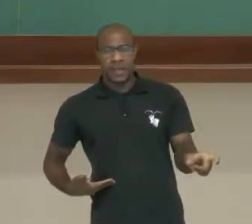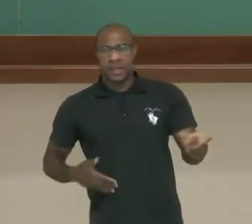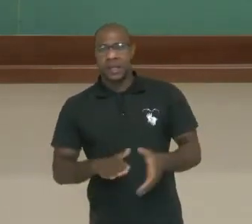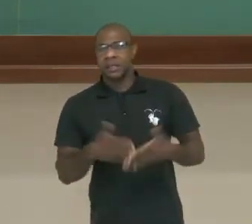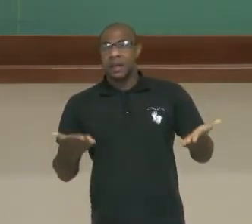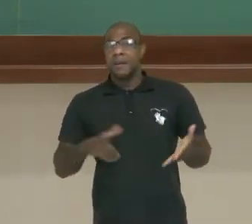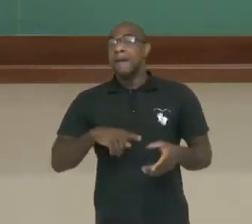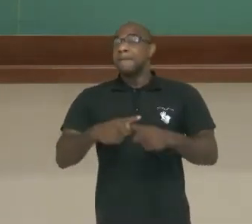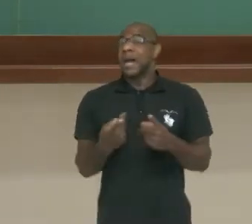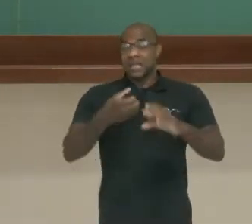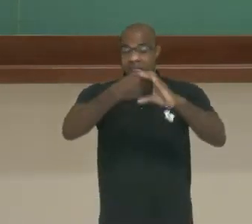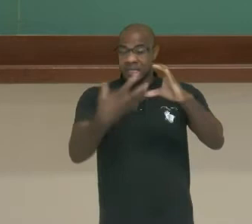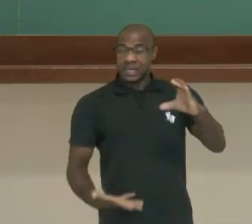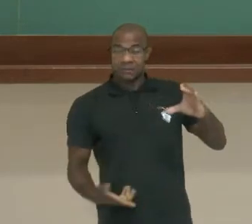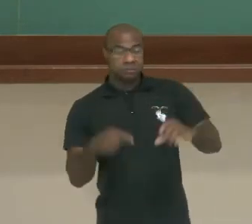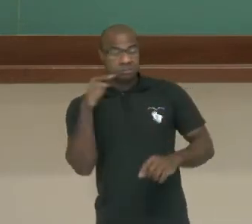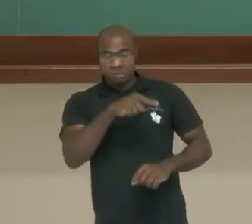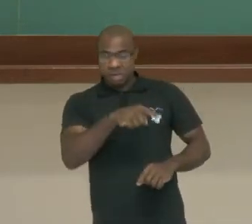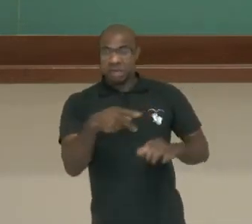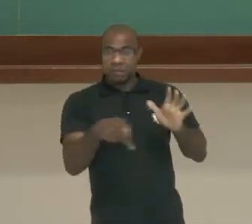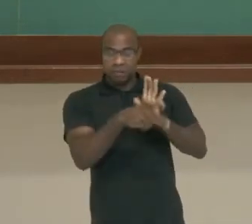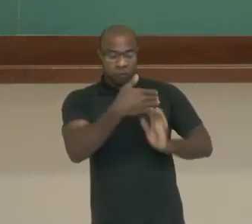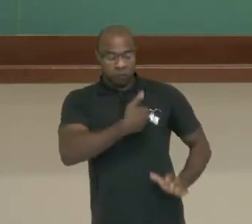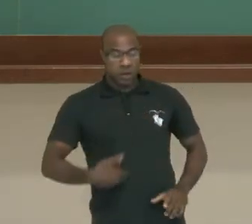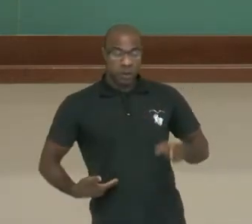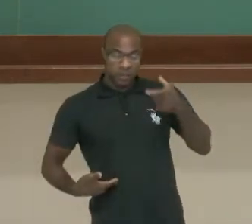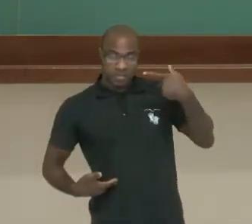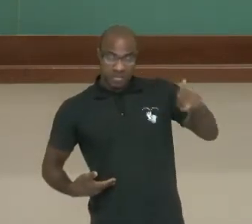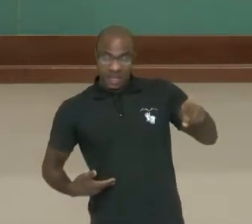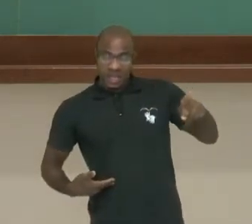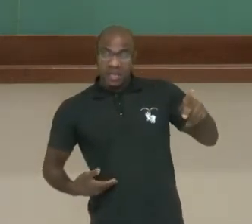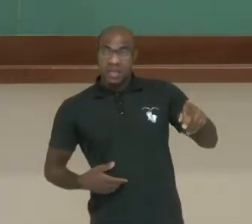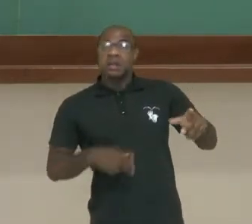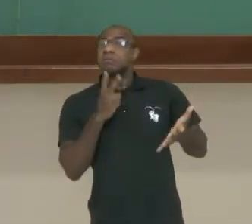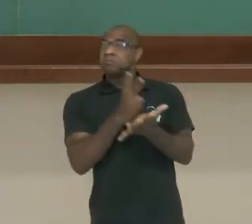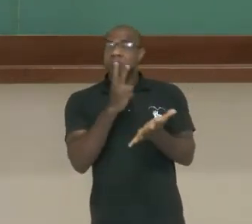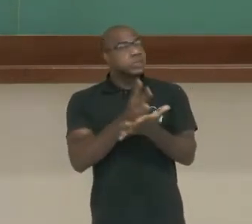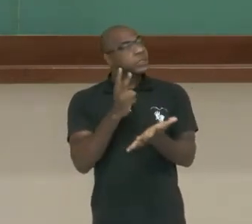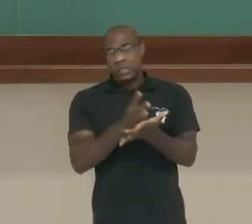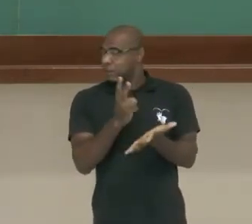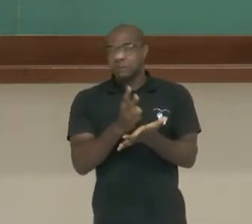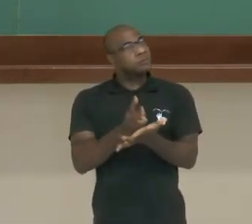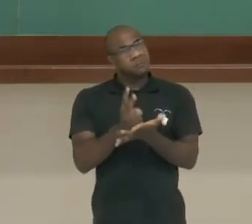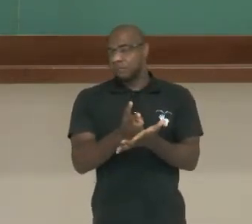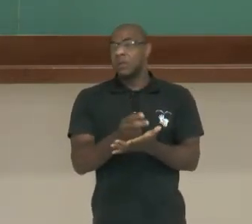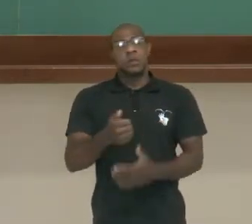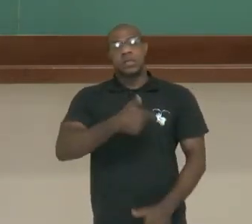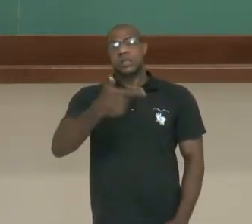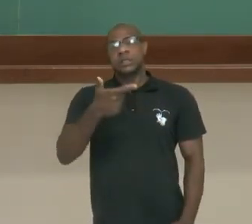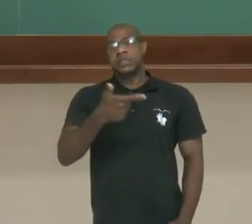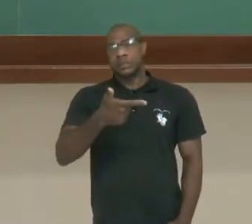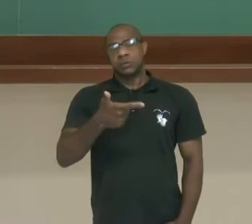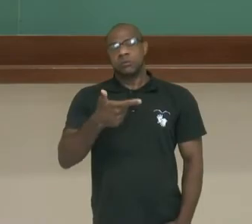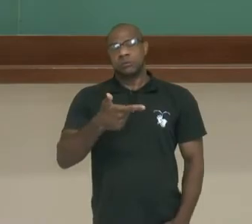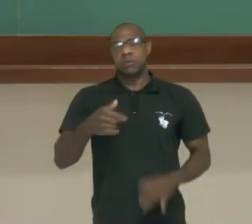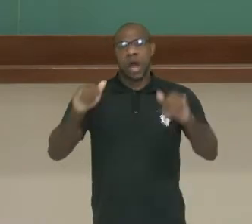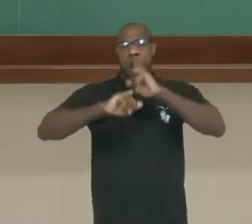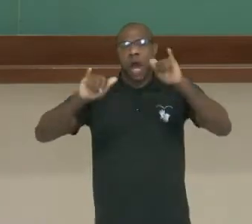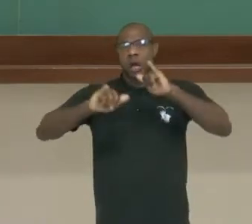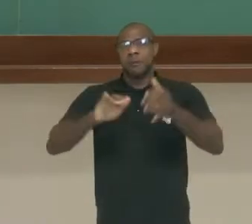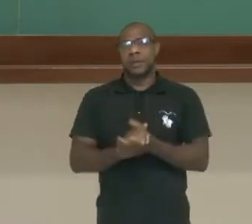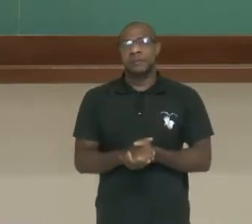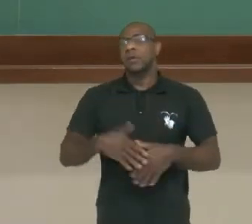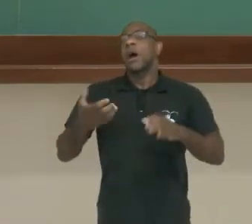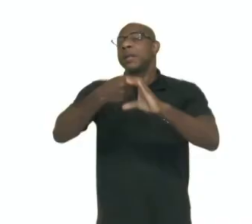as características de governo de Getúlio Vargas foram mantidas em seu segundo mandato. Quais as